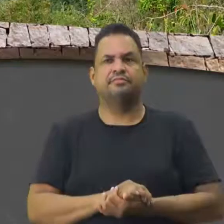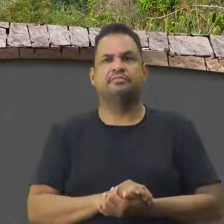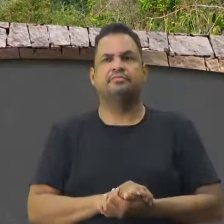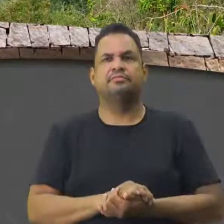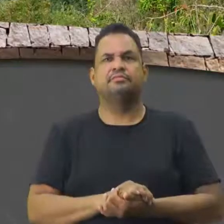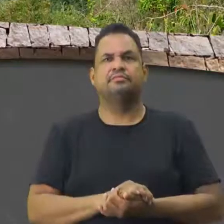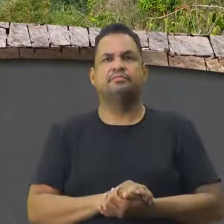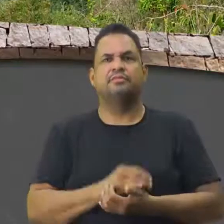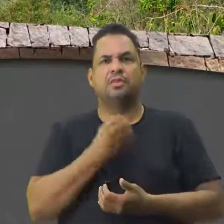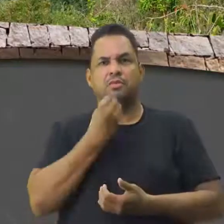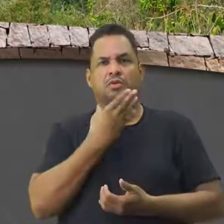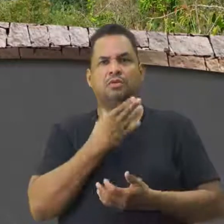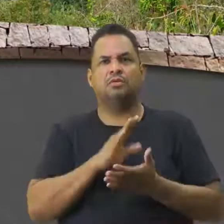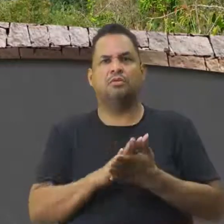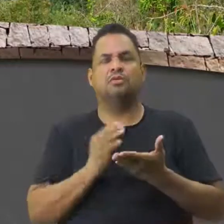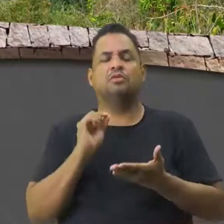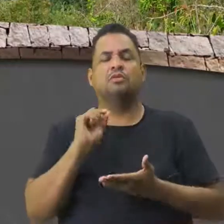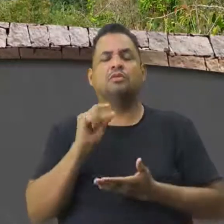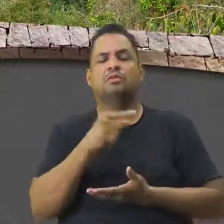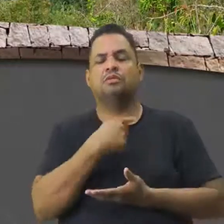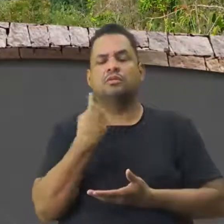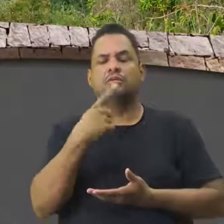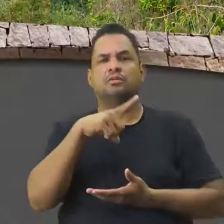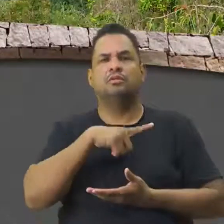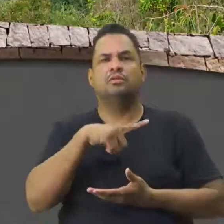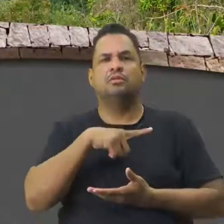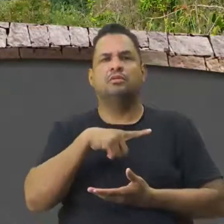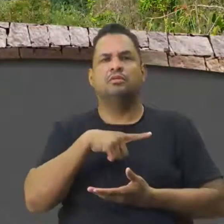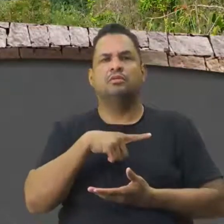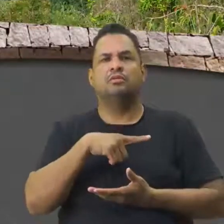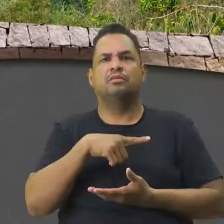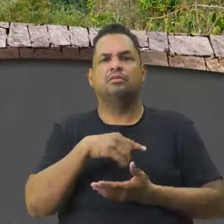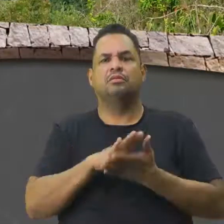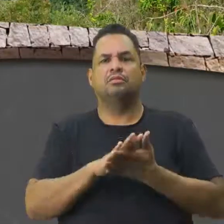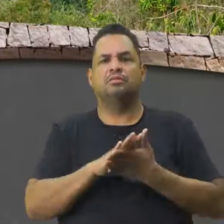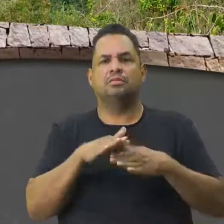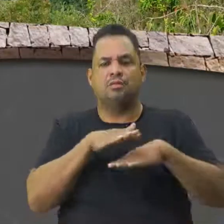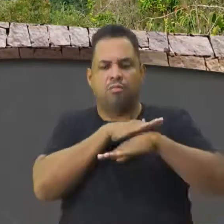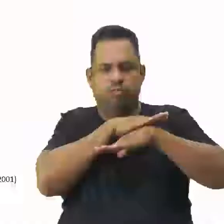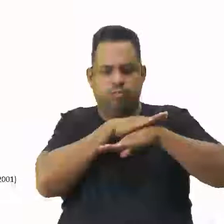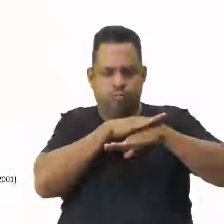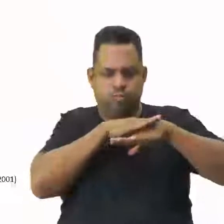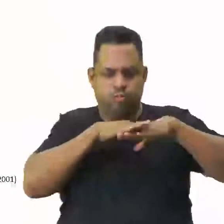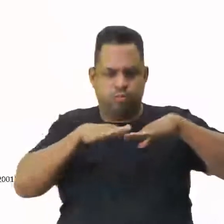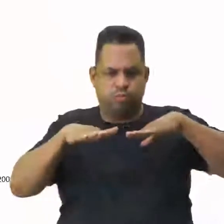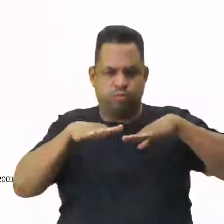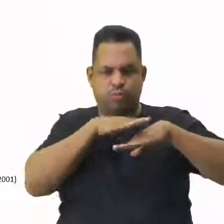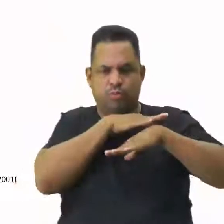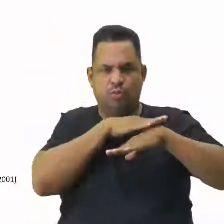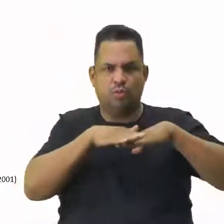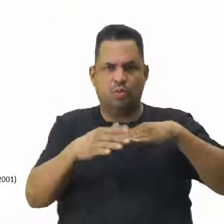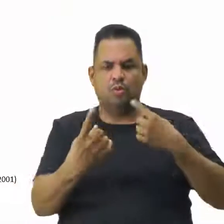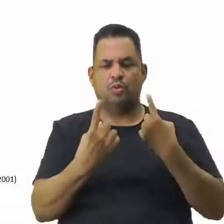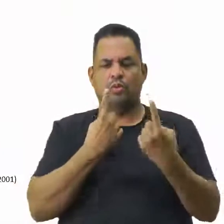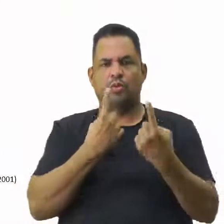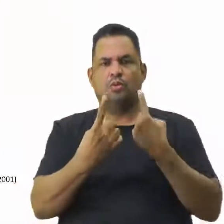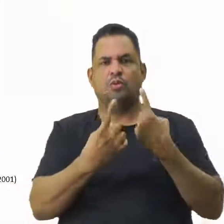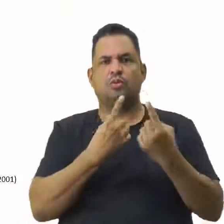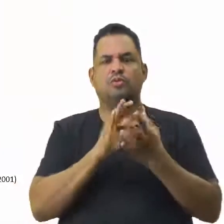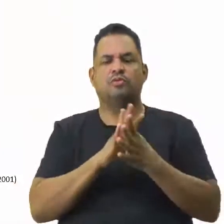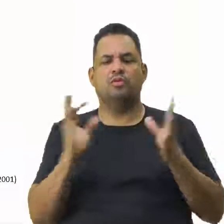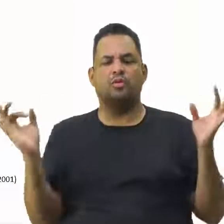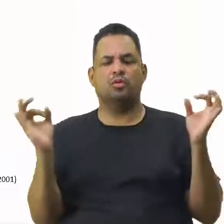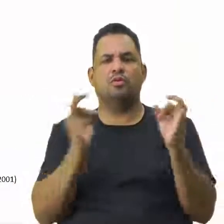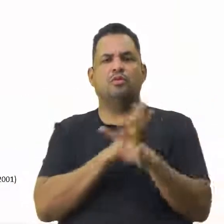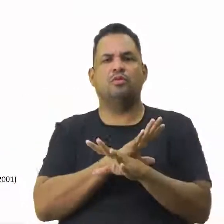bem? E aí o que é que nós temos? A pavimentação da BR-364, ela só foi concluída com o governador